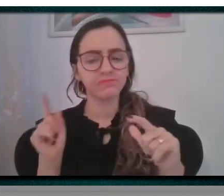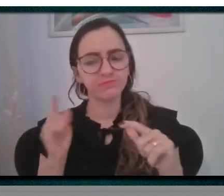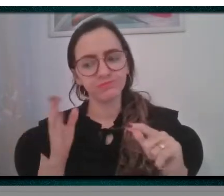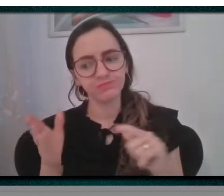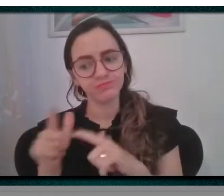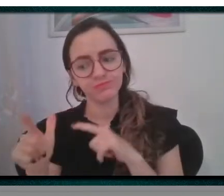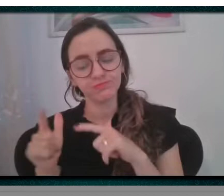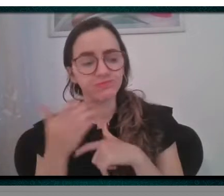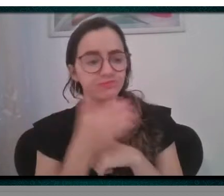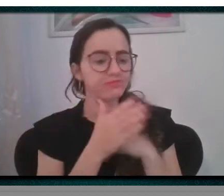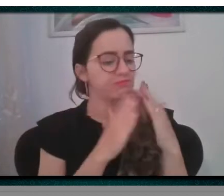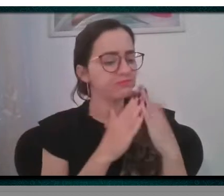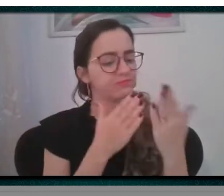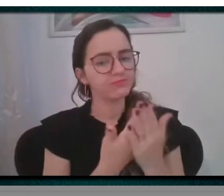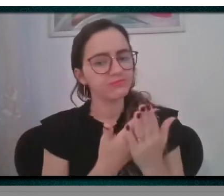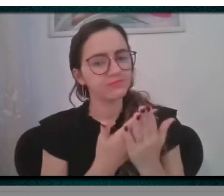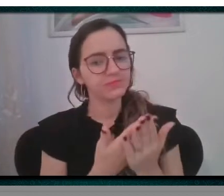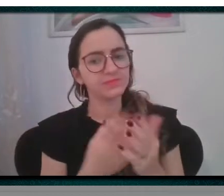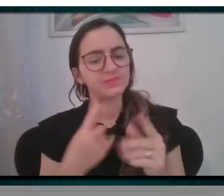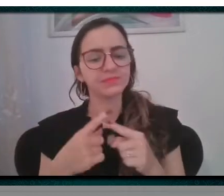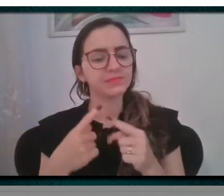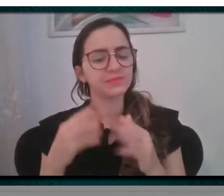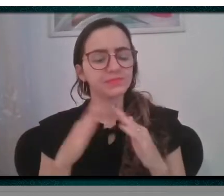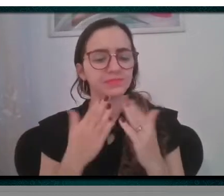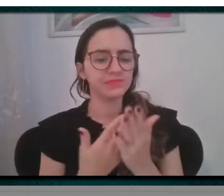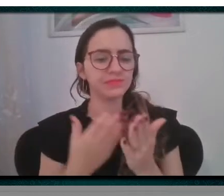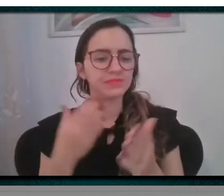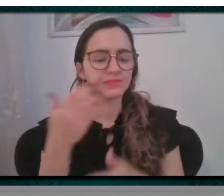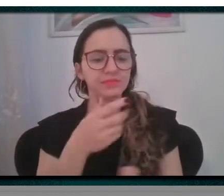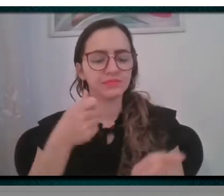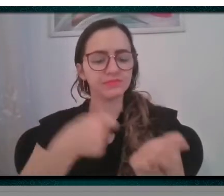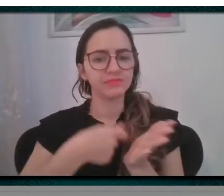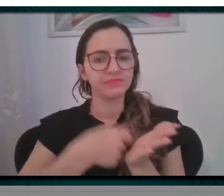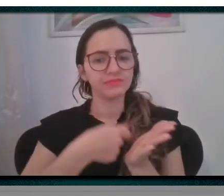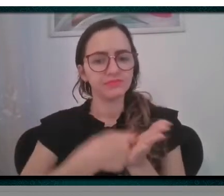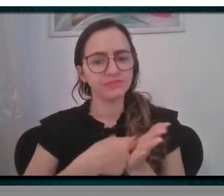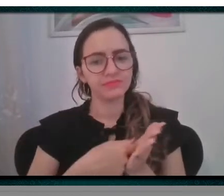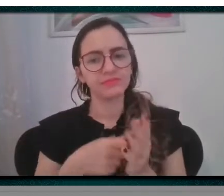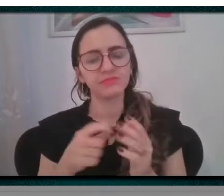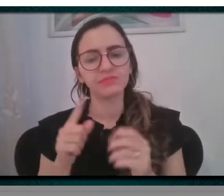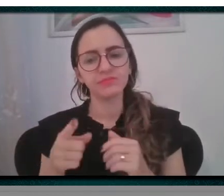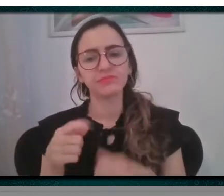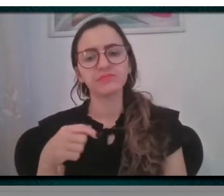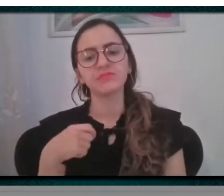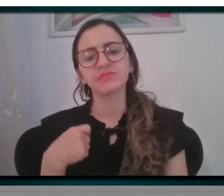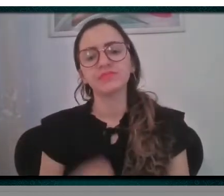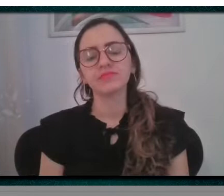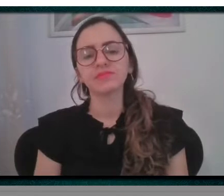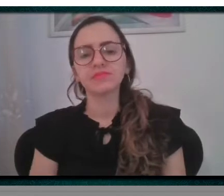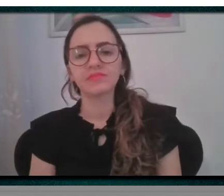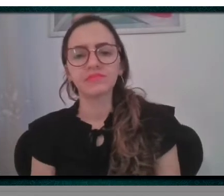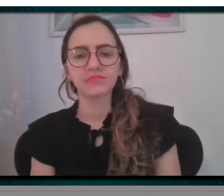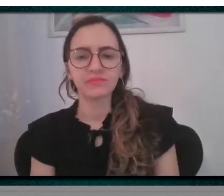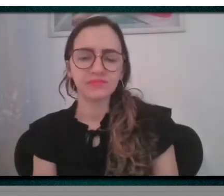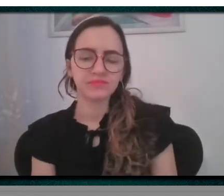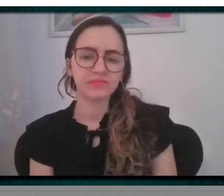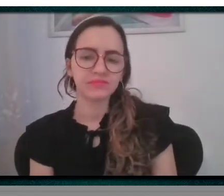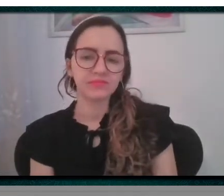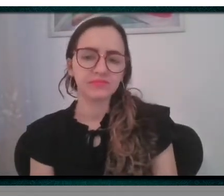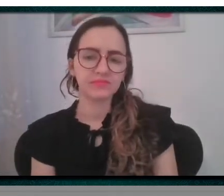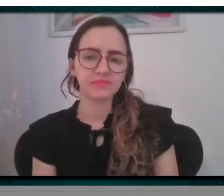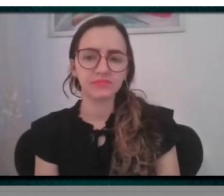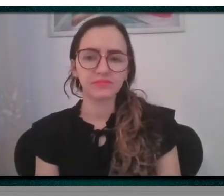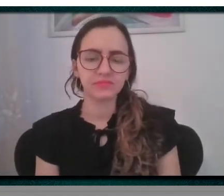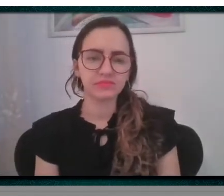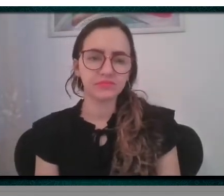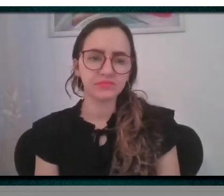Porque o retorno vai ser obrigatório. O pai dos dois. Os dois, cara, eu acho que não vai dar pra fazer, não. Quer